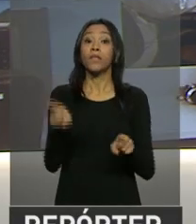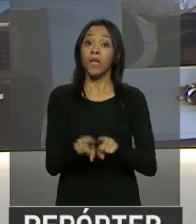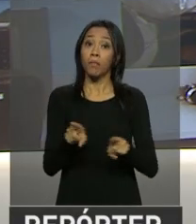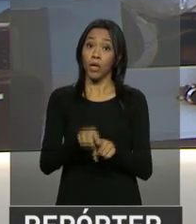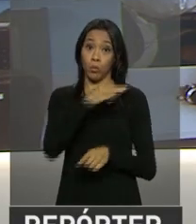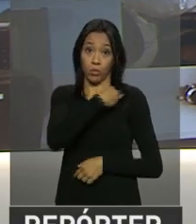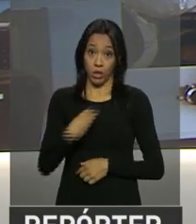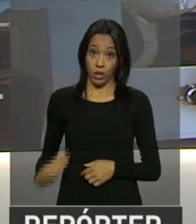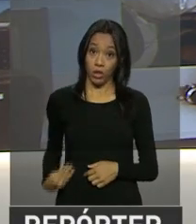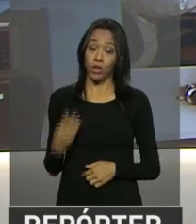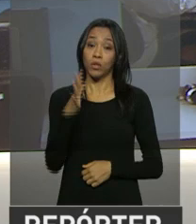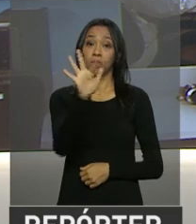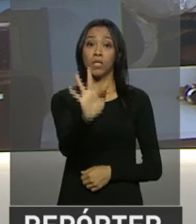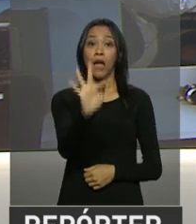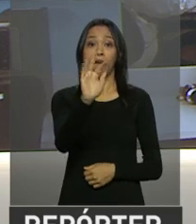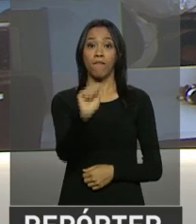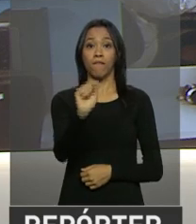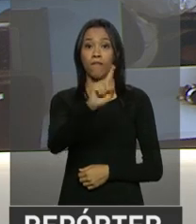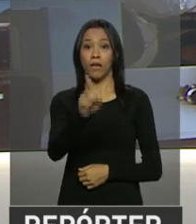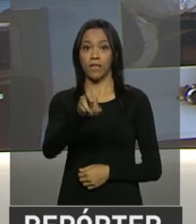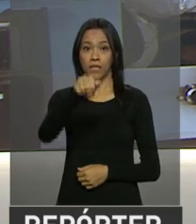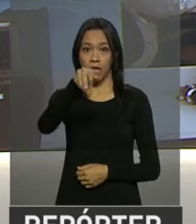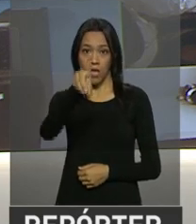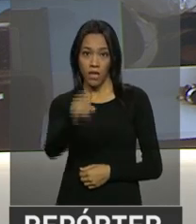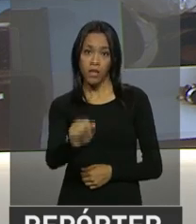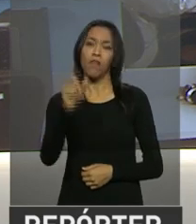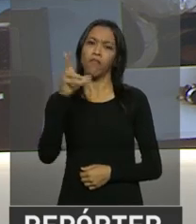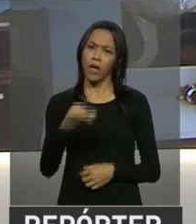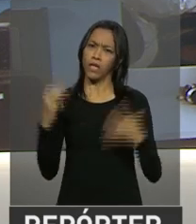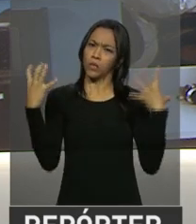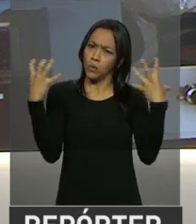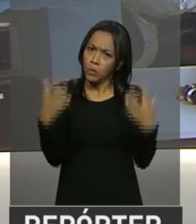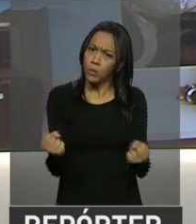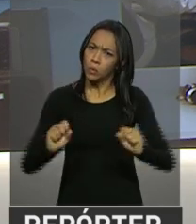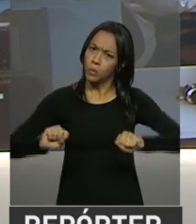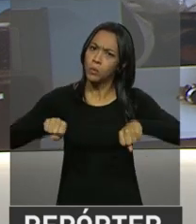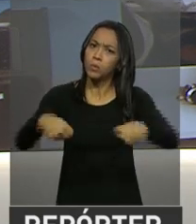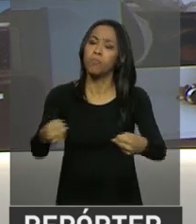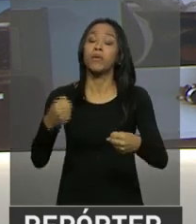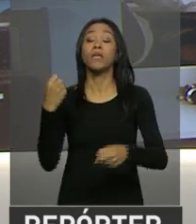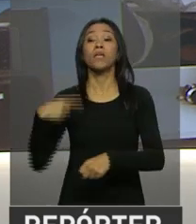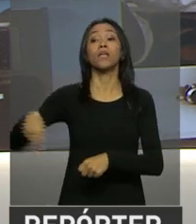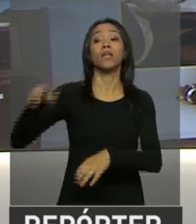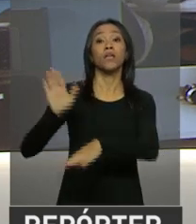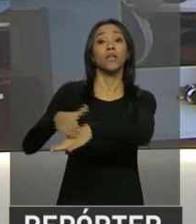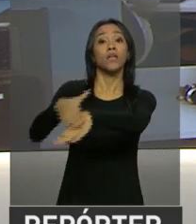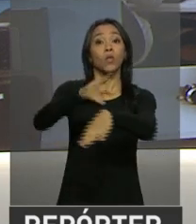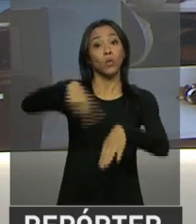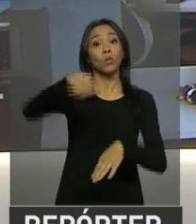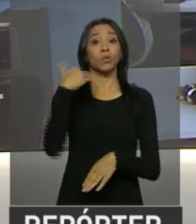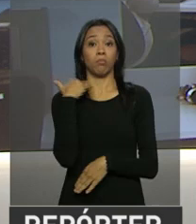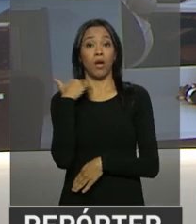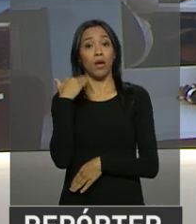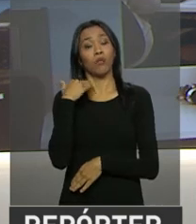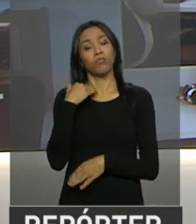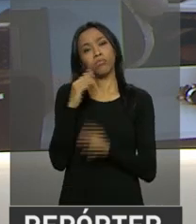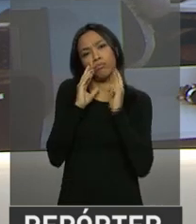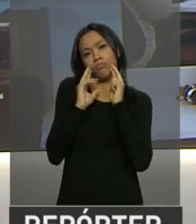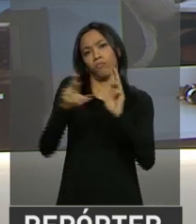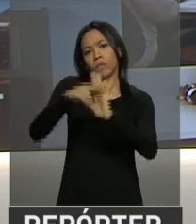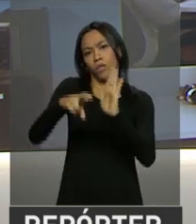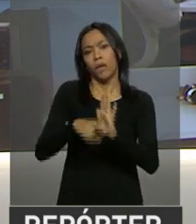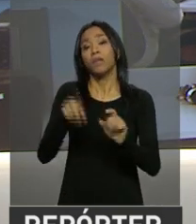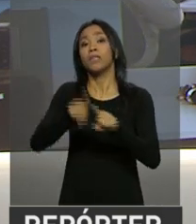também disse que o governo vai unir os esforços para que os bancos públicos cumpram o seu papel que é emprestar recursos e transformar a